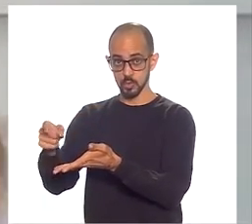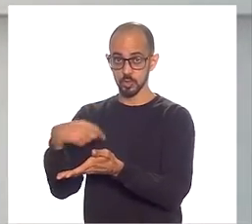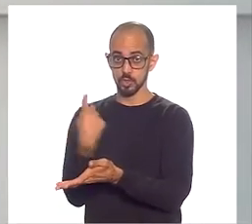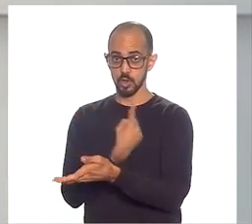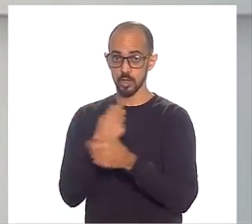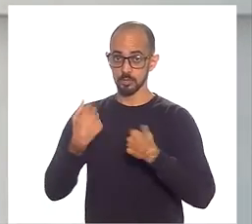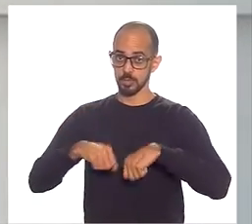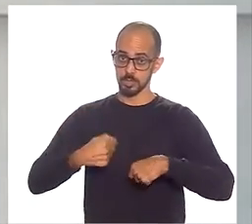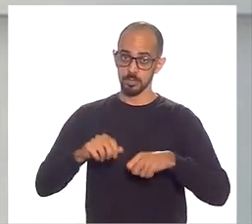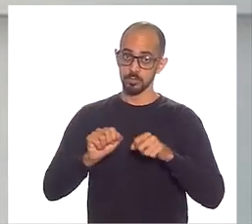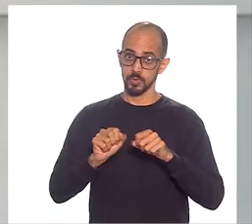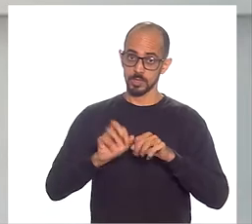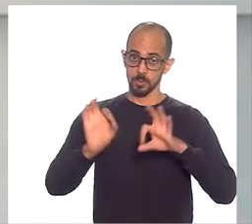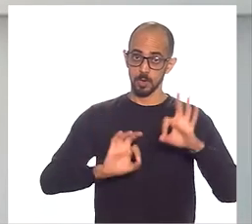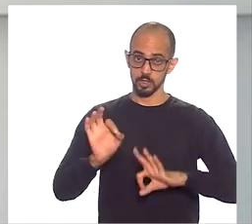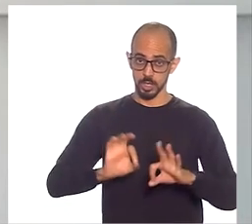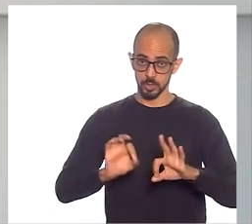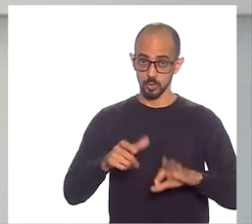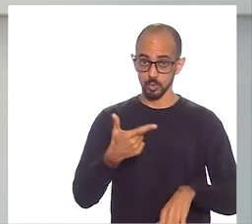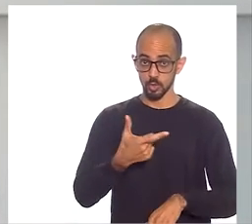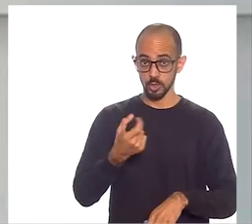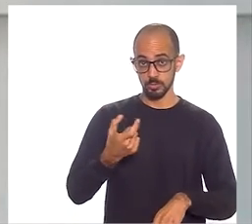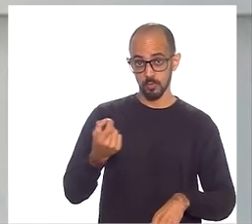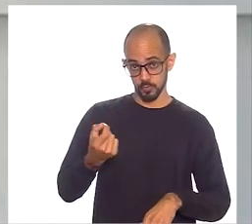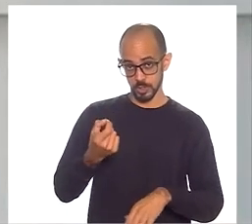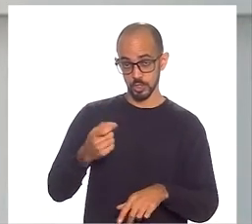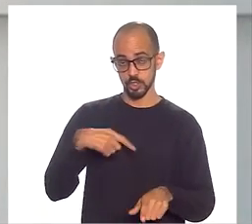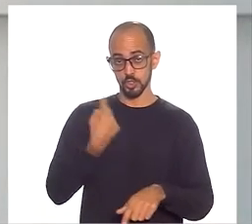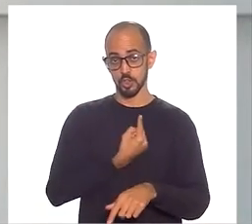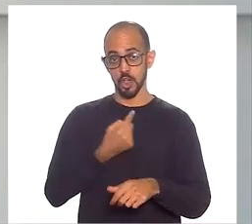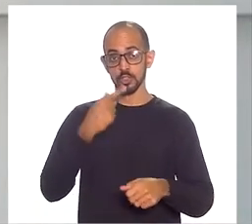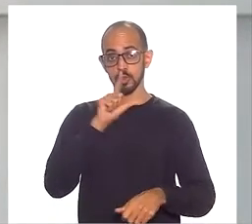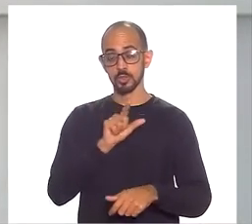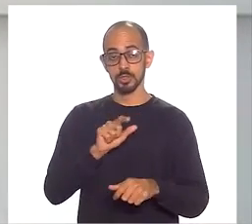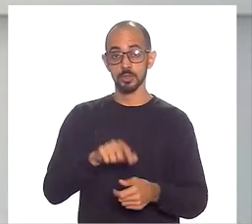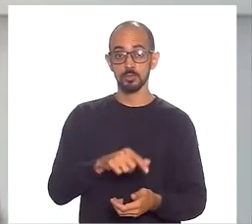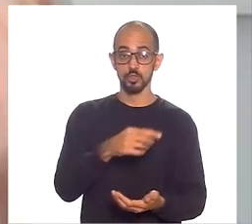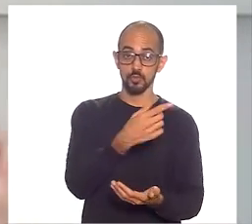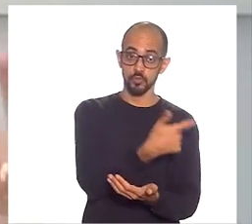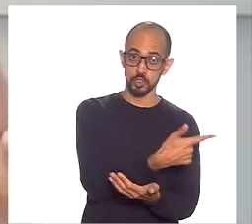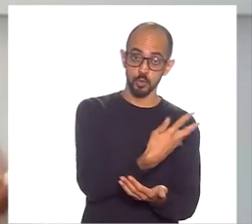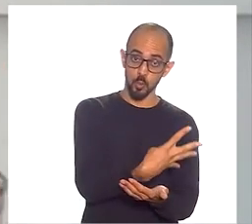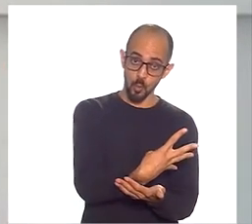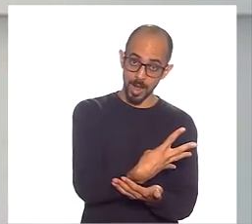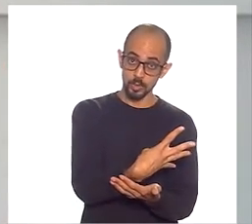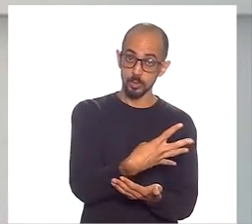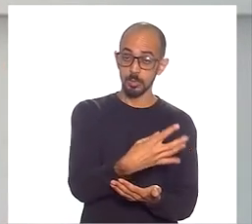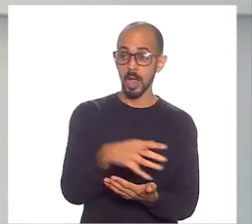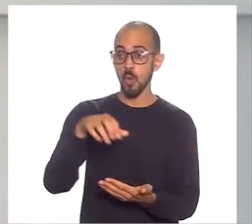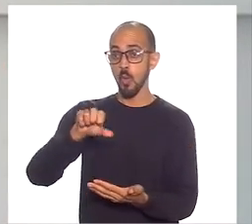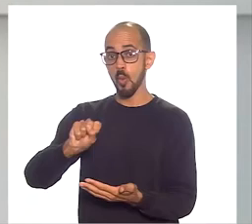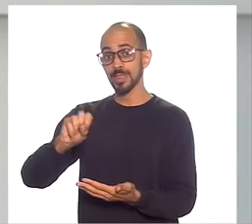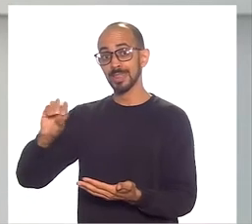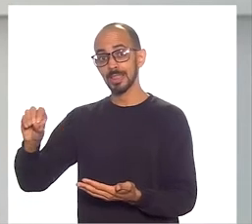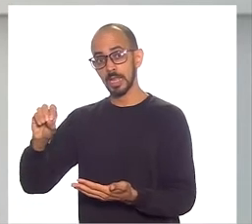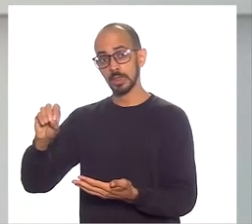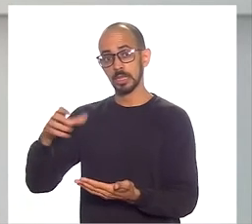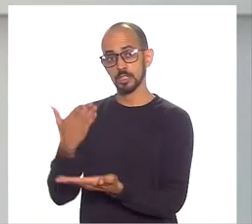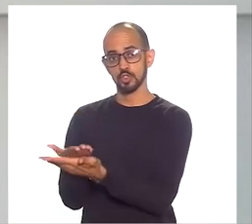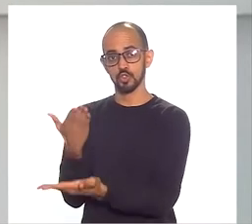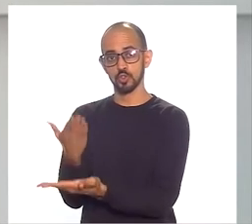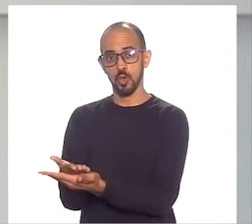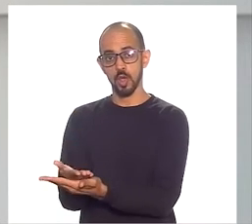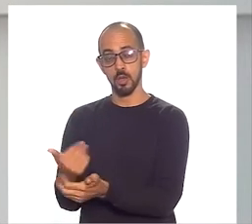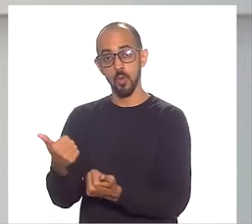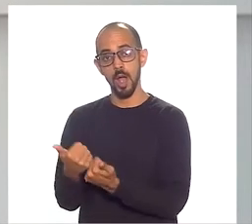monetário necessário para a aplicação desse projeto. Em 2020, a gente saiu de 24 para 80 escolas com o apoio de